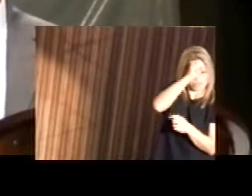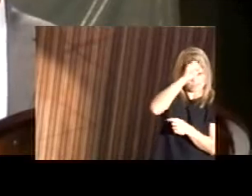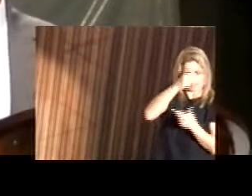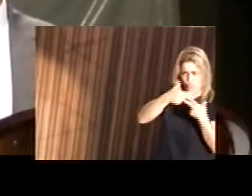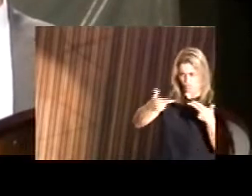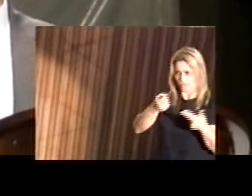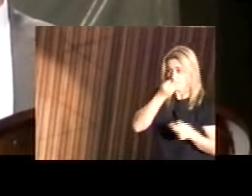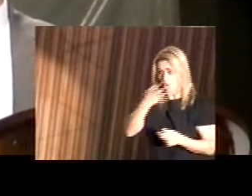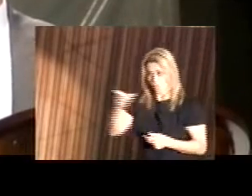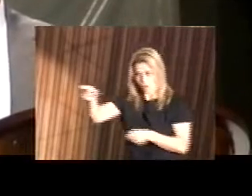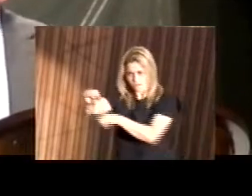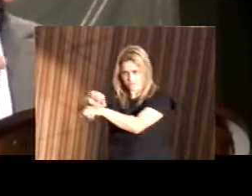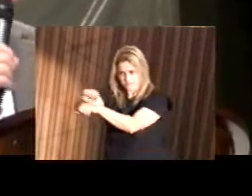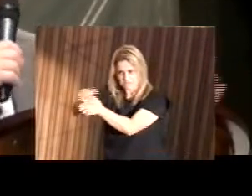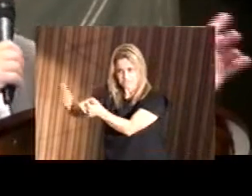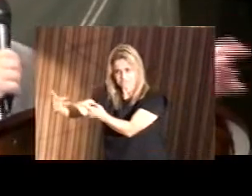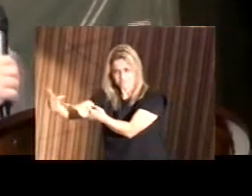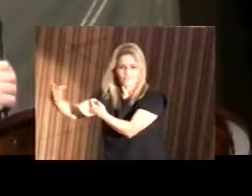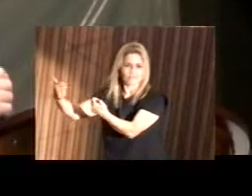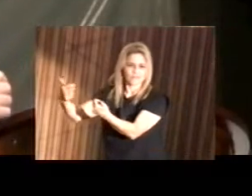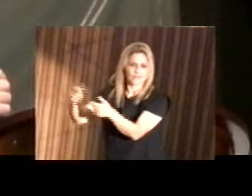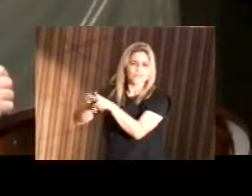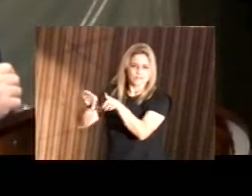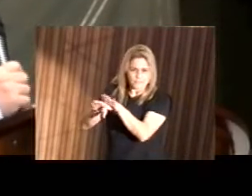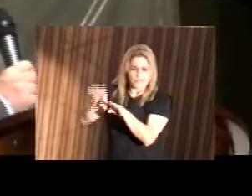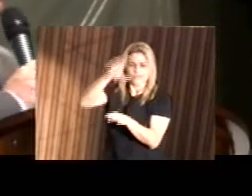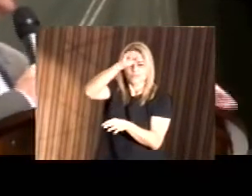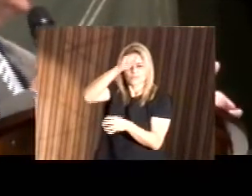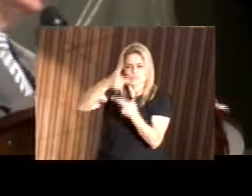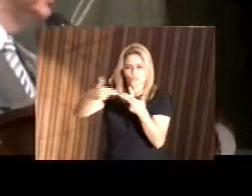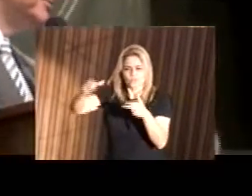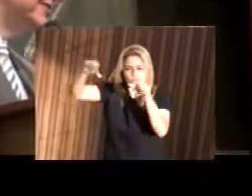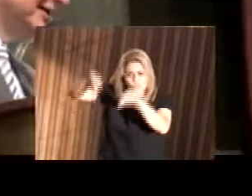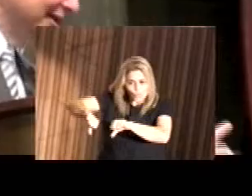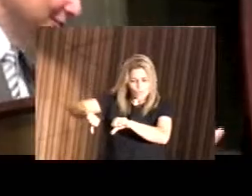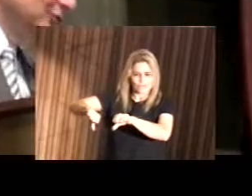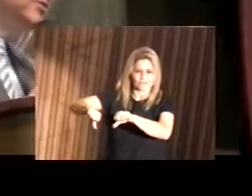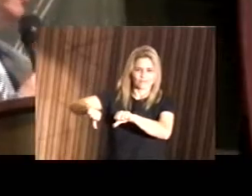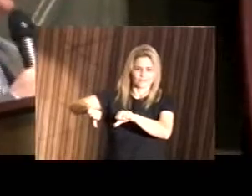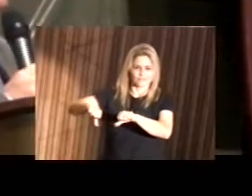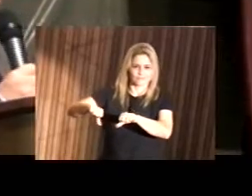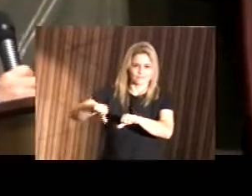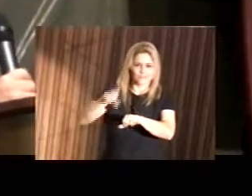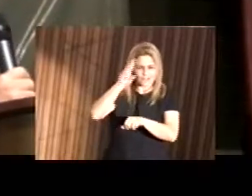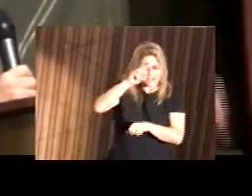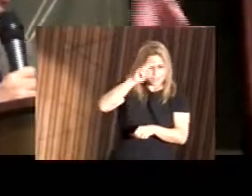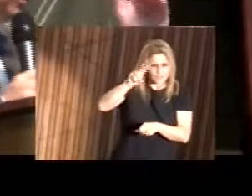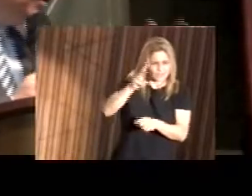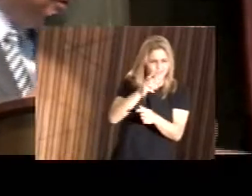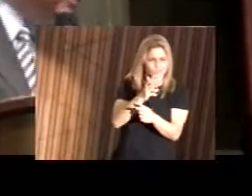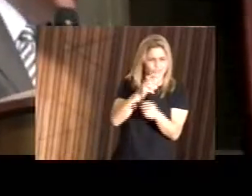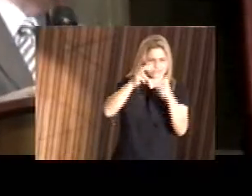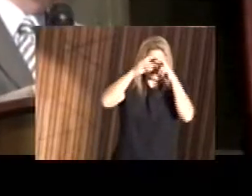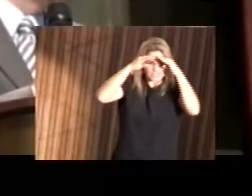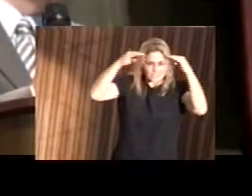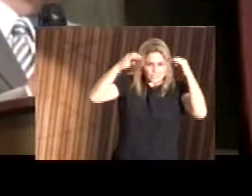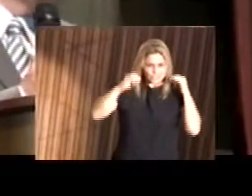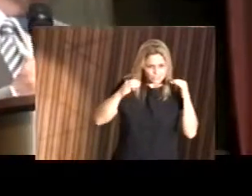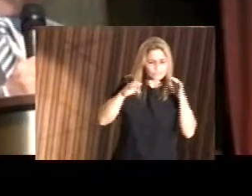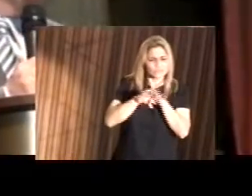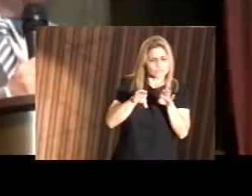Egito. E lá esse tempo no Egito não foi um tempo que Deus se agradou de Abraão. Ele